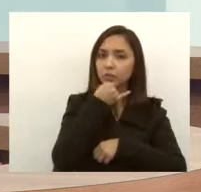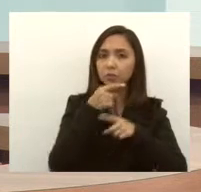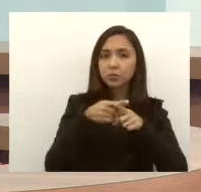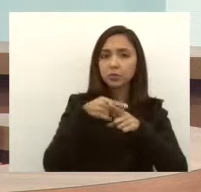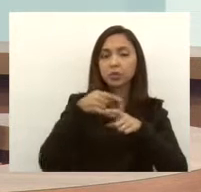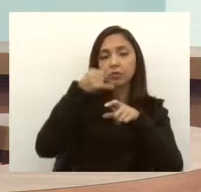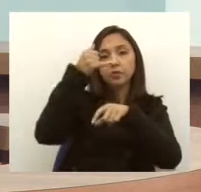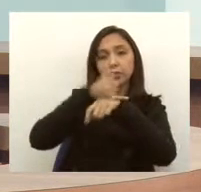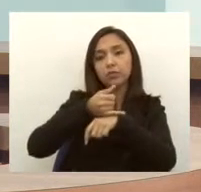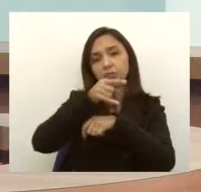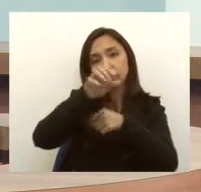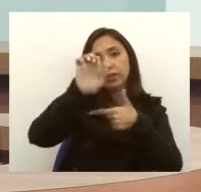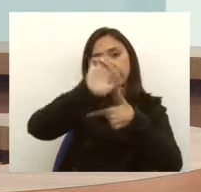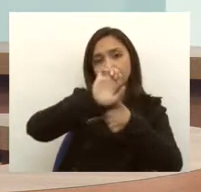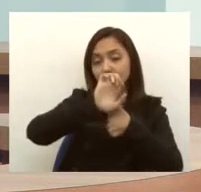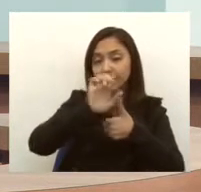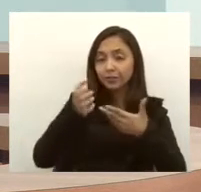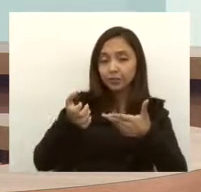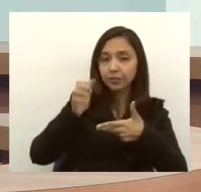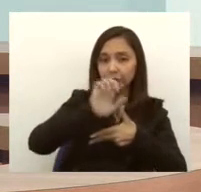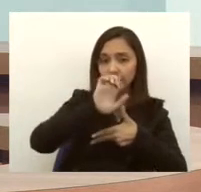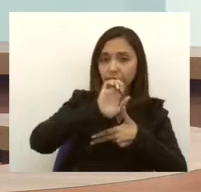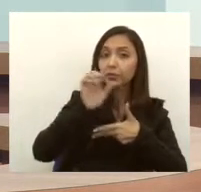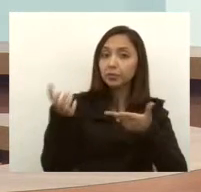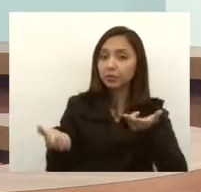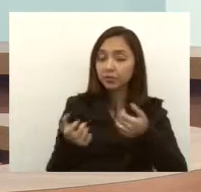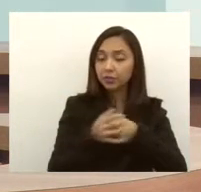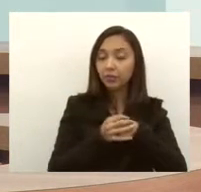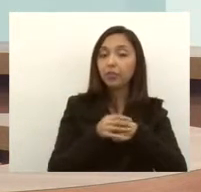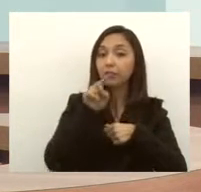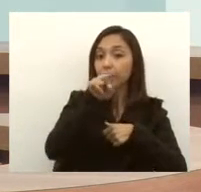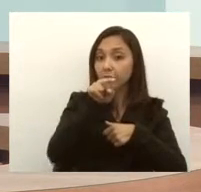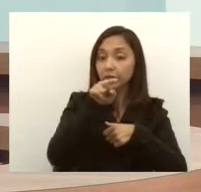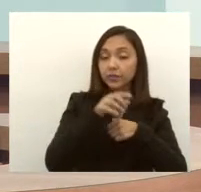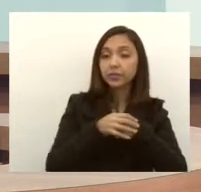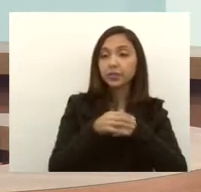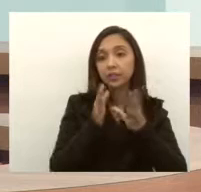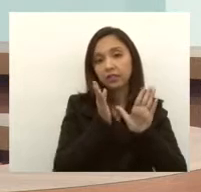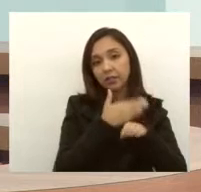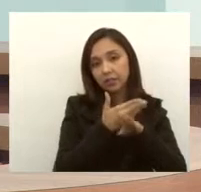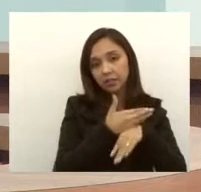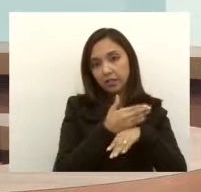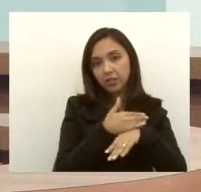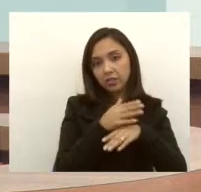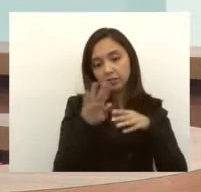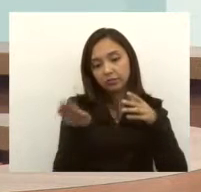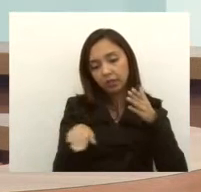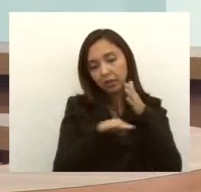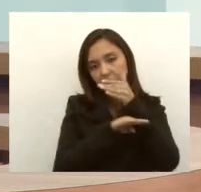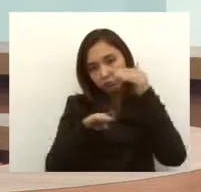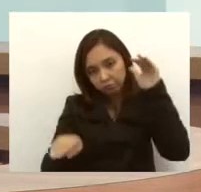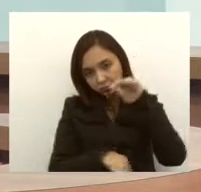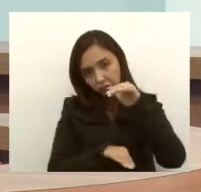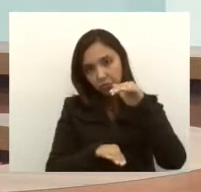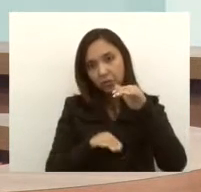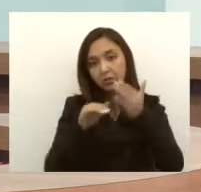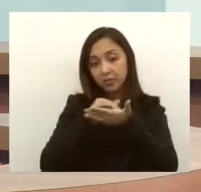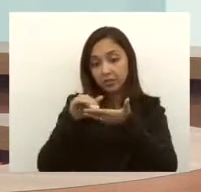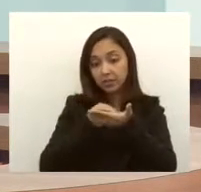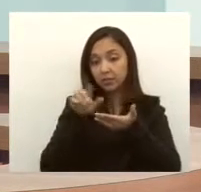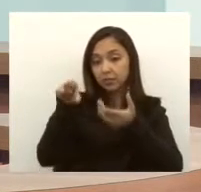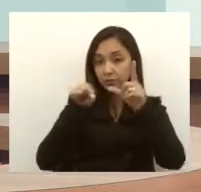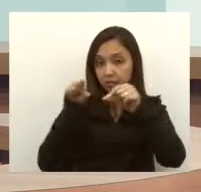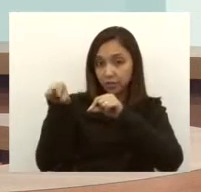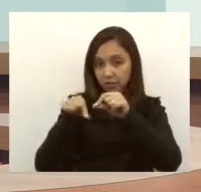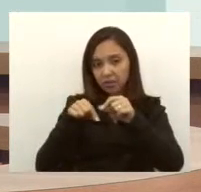do executivo. E como o chefe do executivo... Quando você deixa os seus subordinados, que são os secretários que o senhor escolheu,